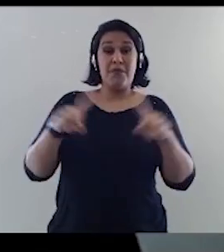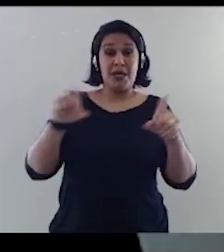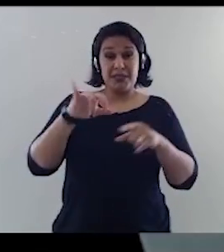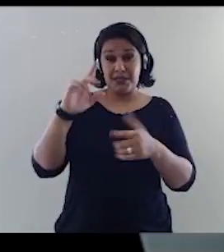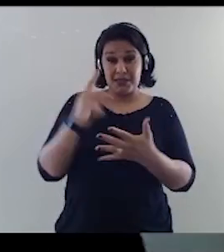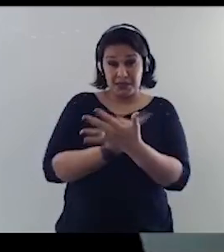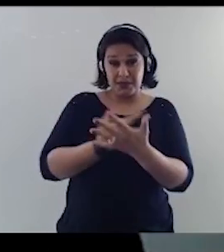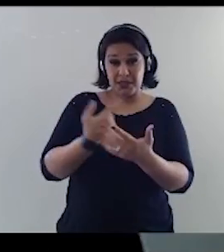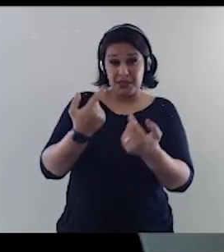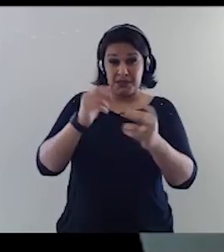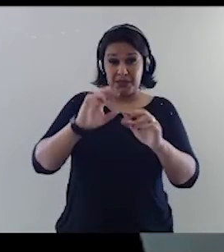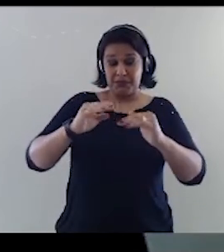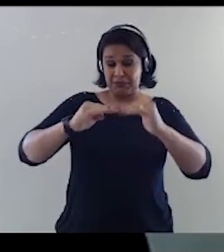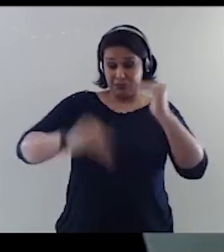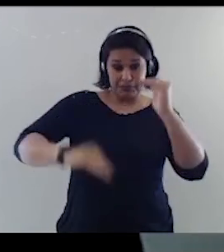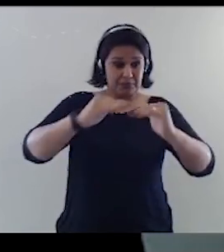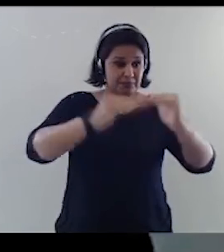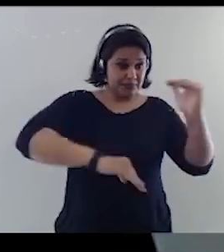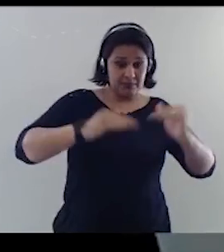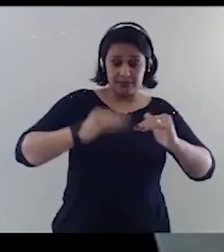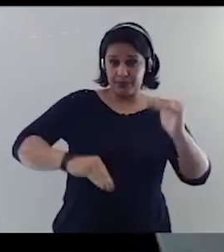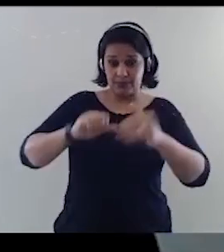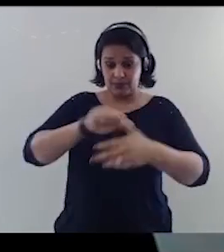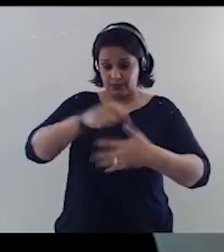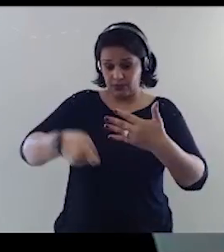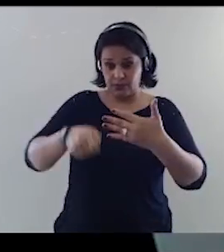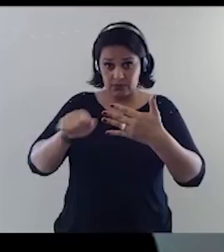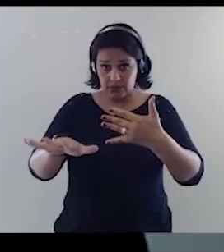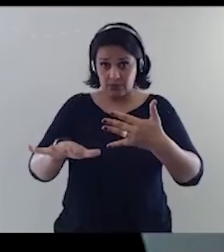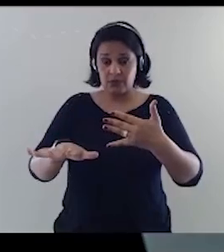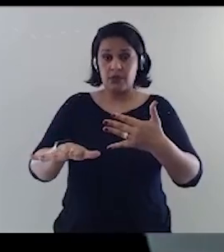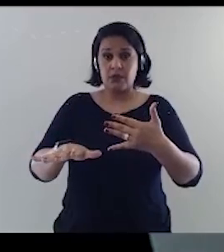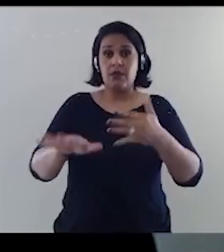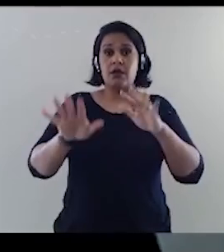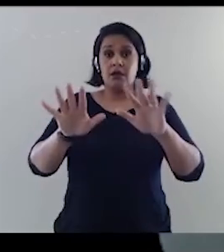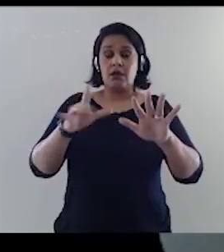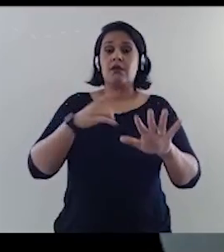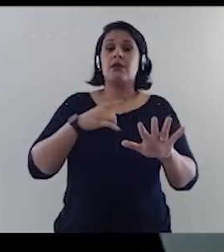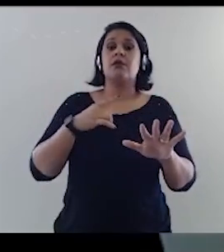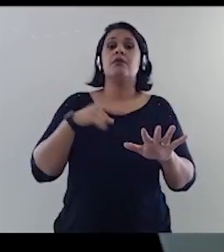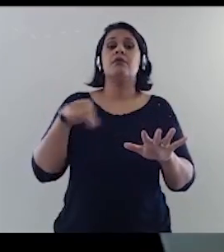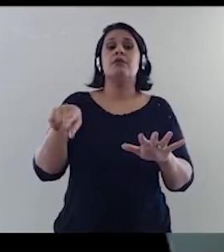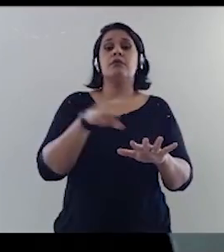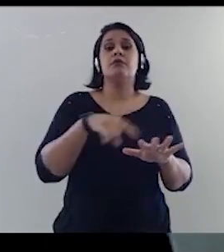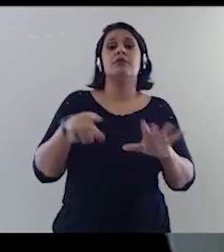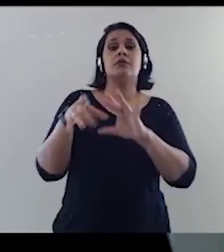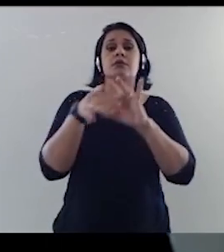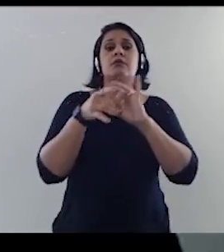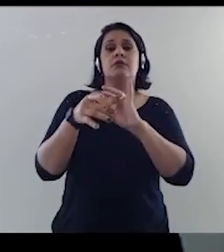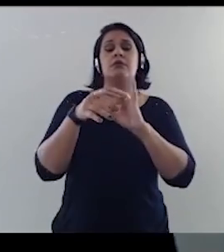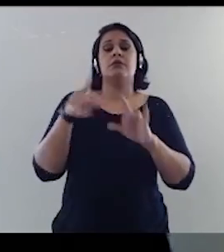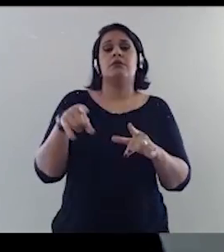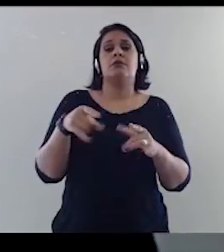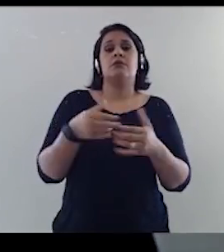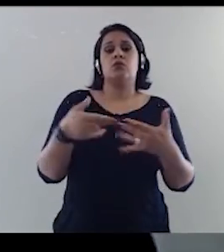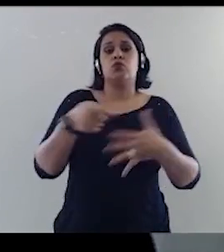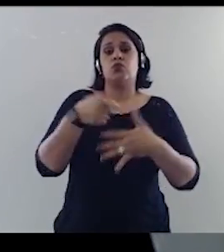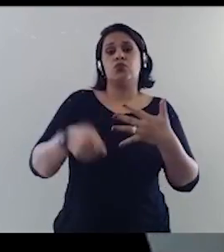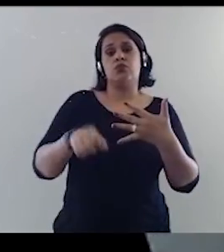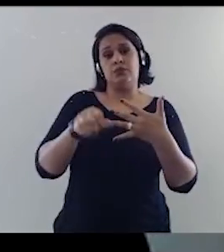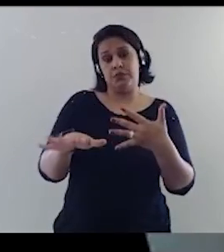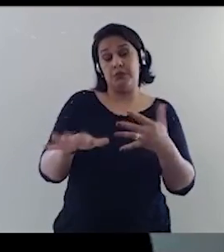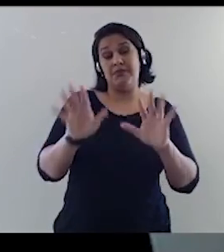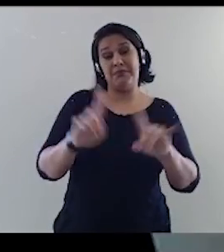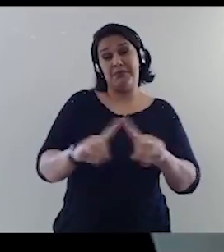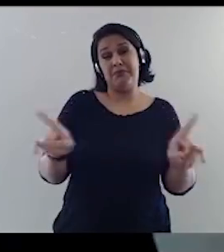discrepâncias jurisprudenciais, pode haver um recurso para o plenário para efeitos de uniformização jurisprudencial. O problema